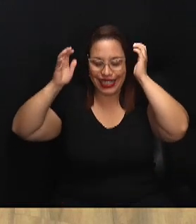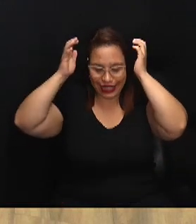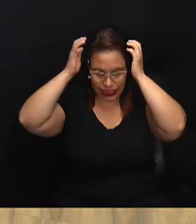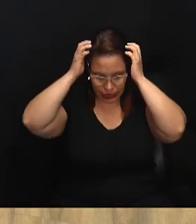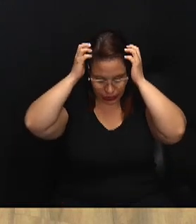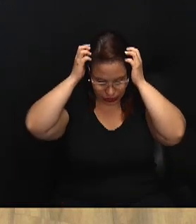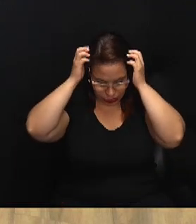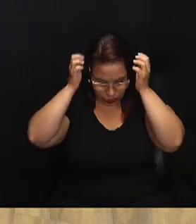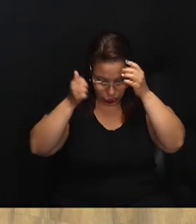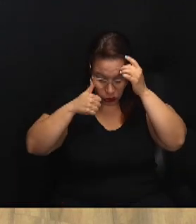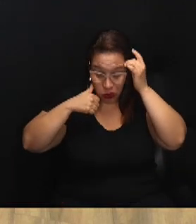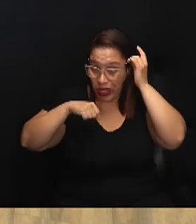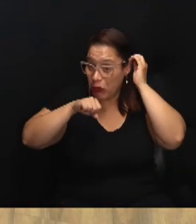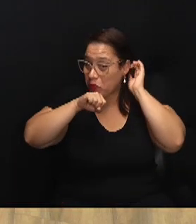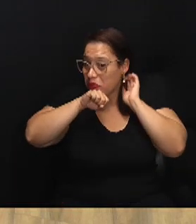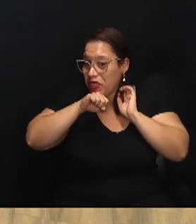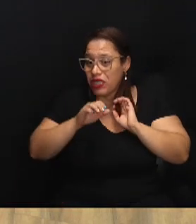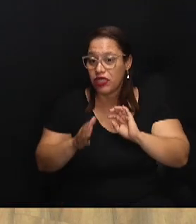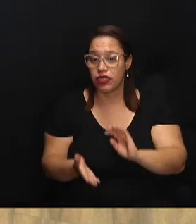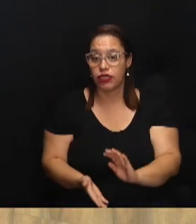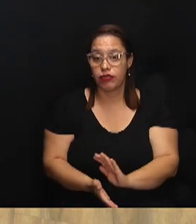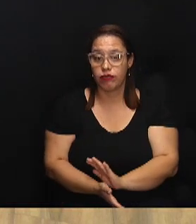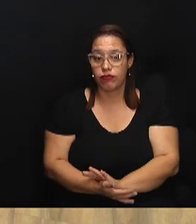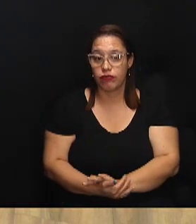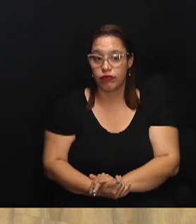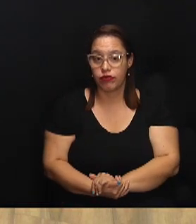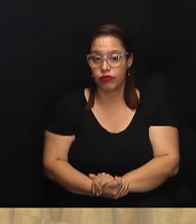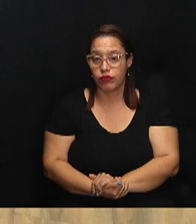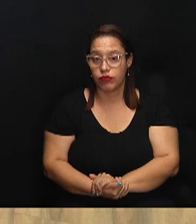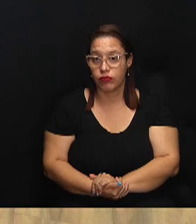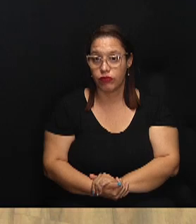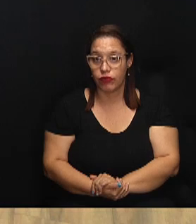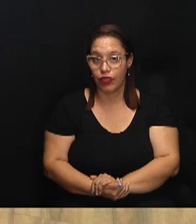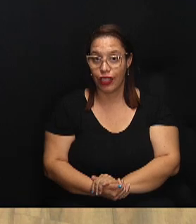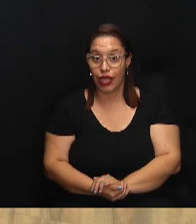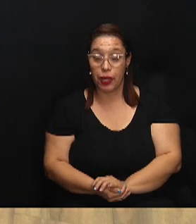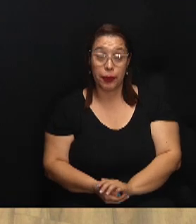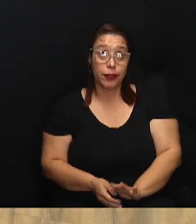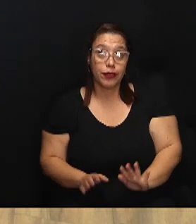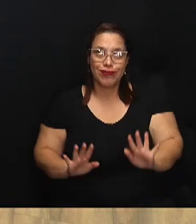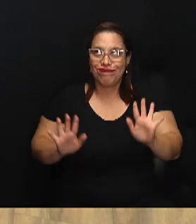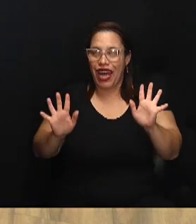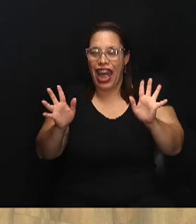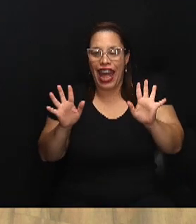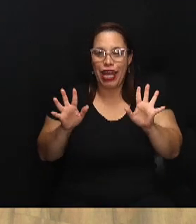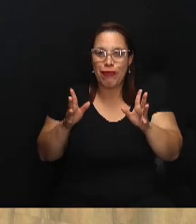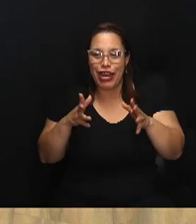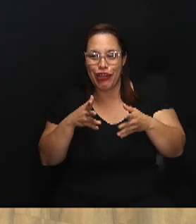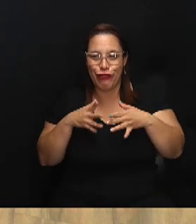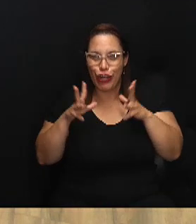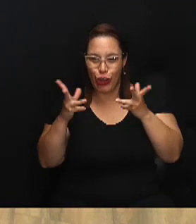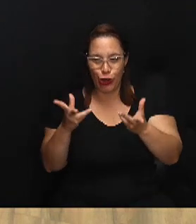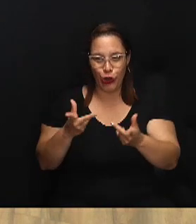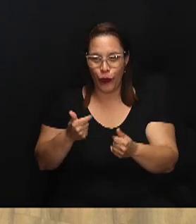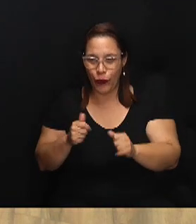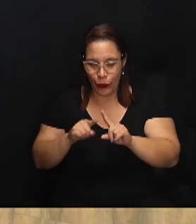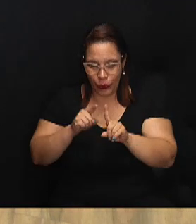sobre a mãe, né? Tem aquela frase, padecer no paraíso, né? Coisas desse tipo, né?